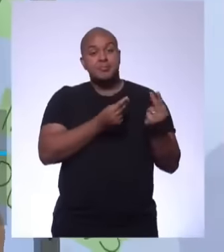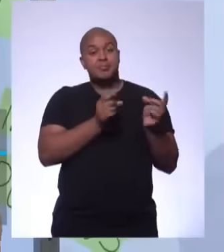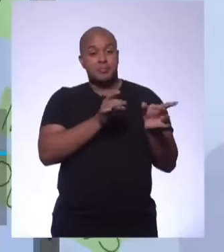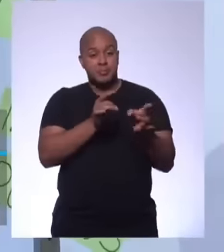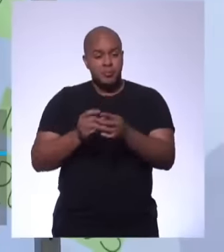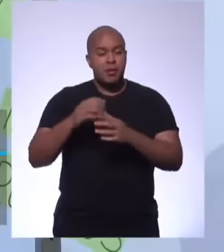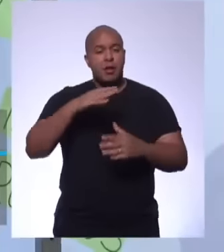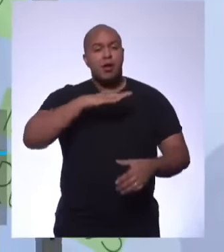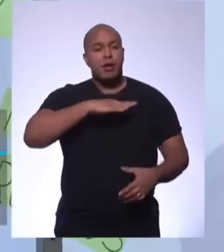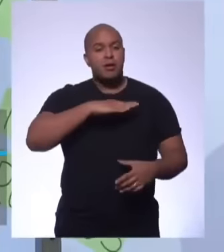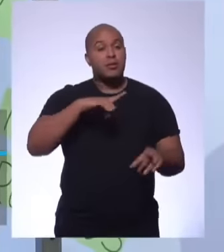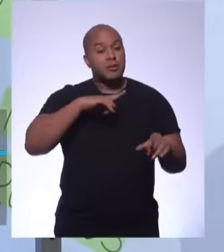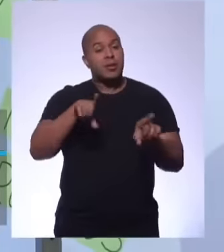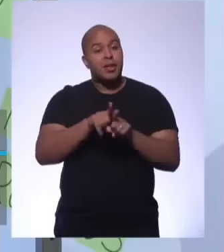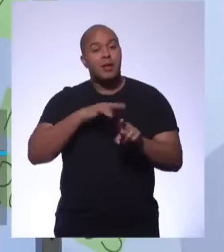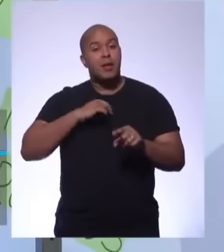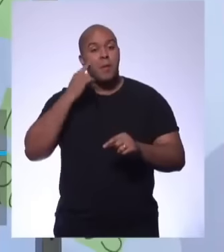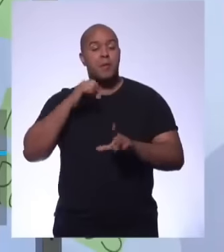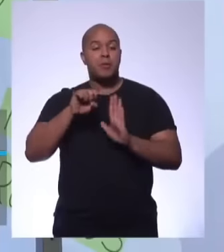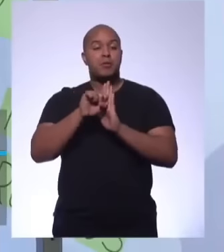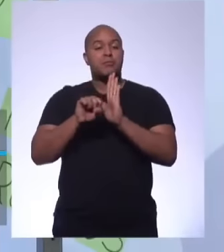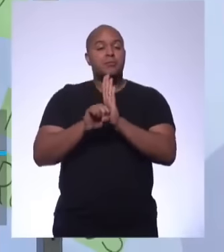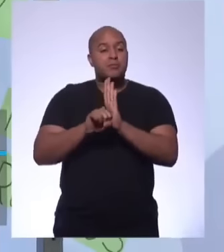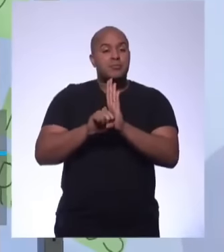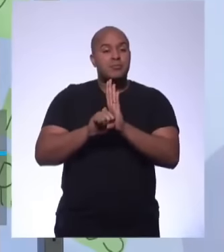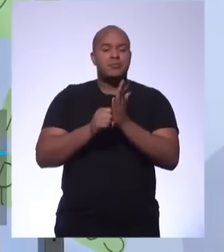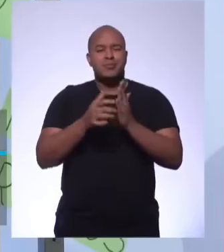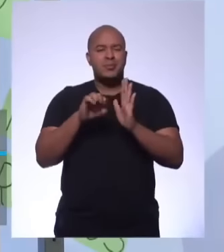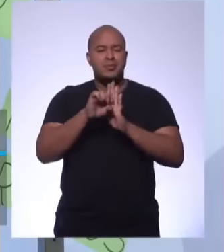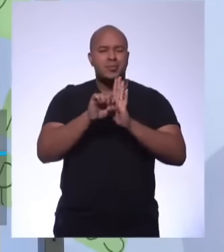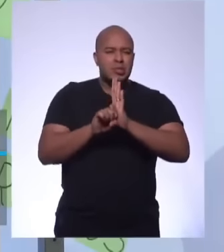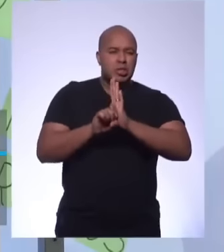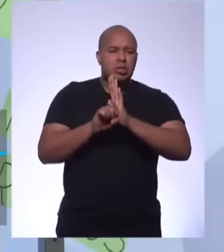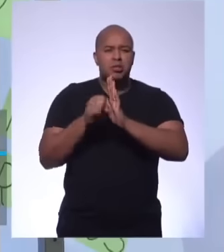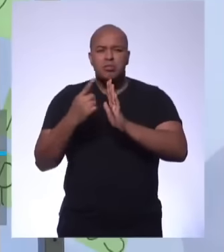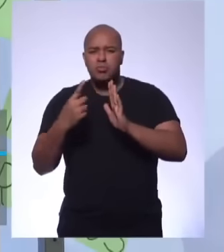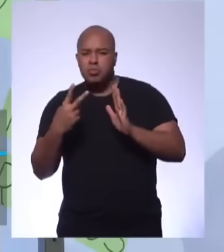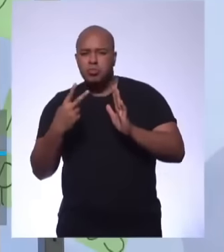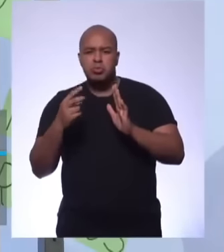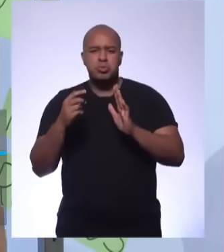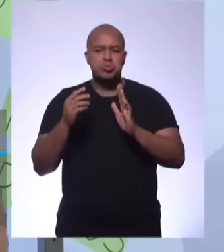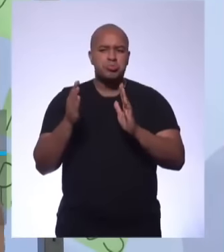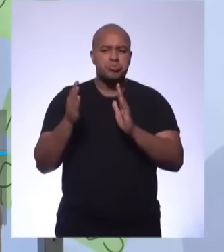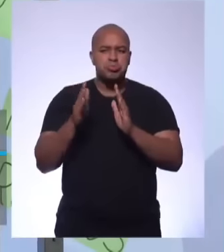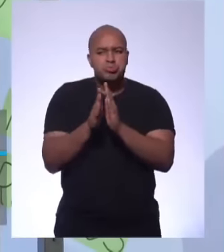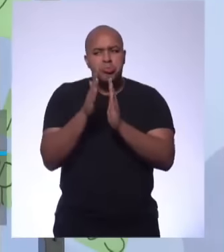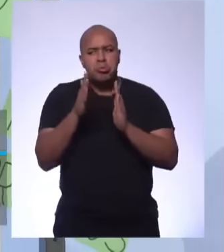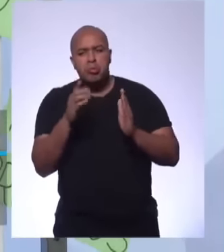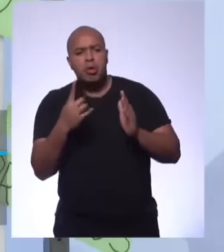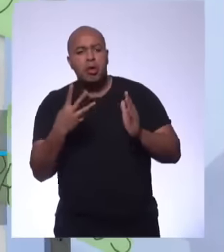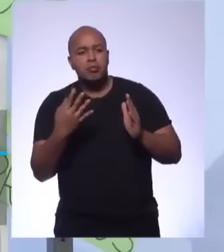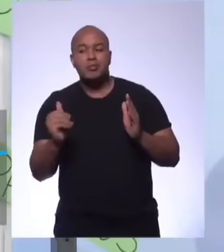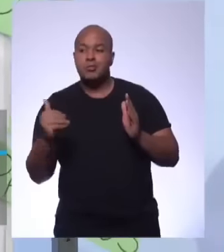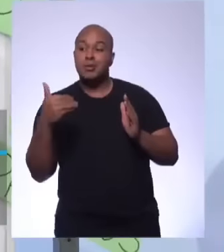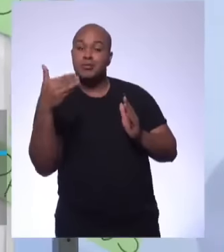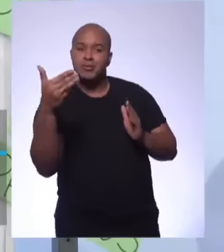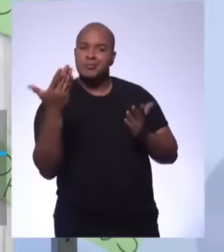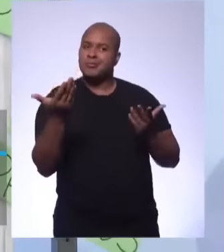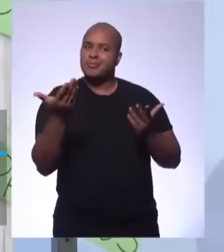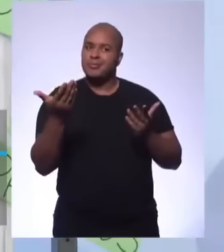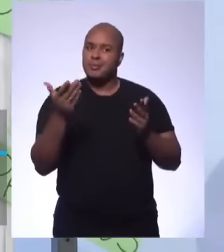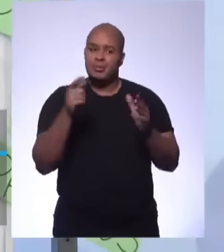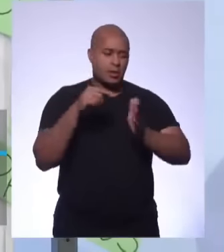cidades, vai chegar um momento lá entre o século 12 e 14, isso lá na frente, tá bom? Deu um